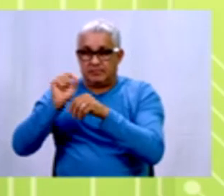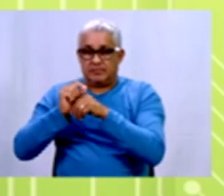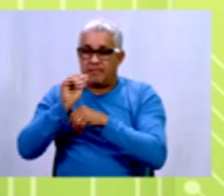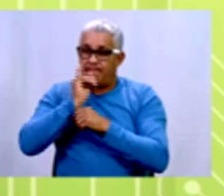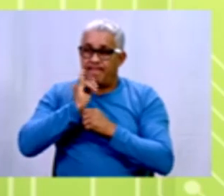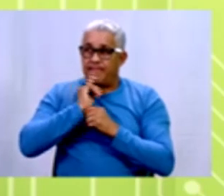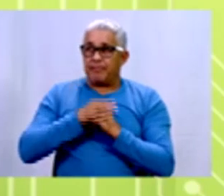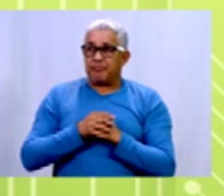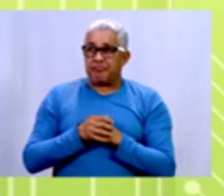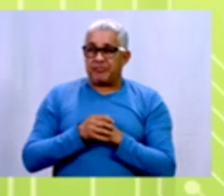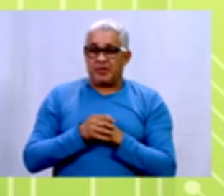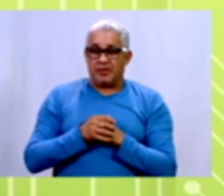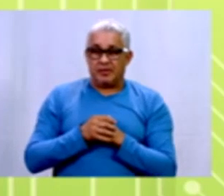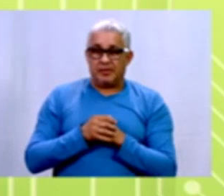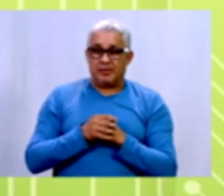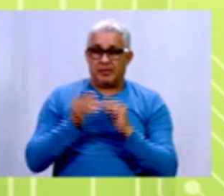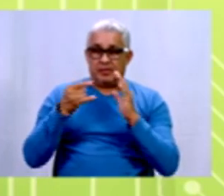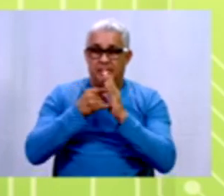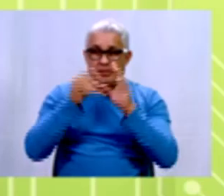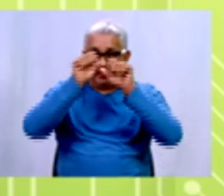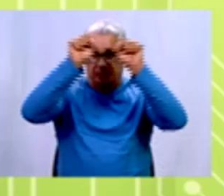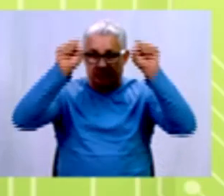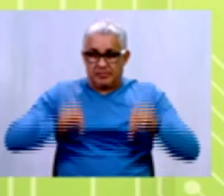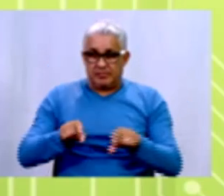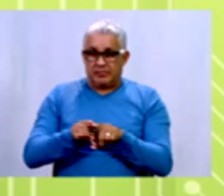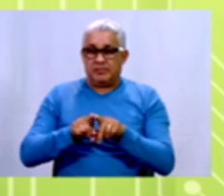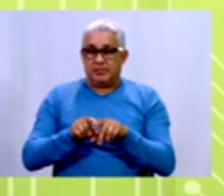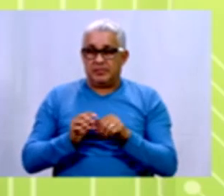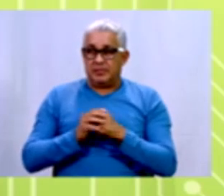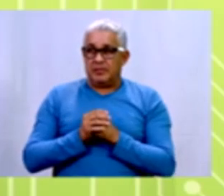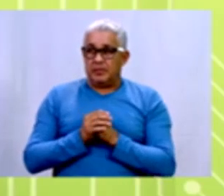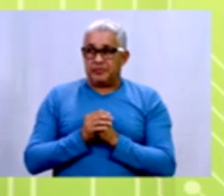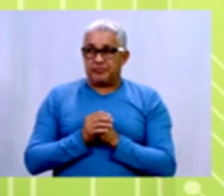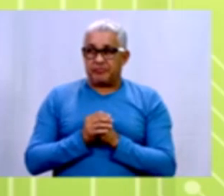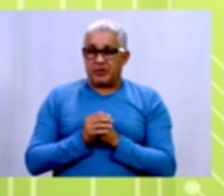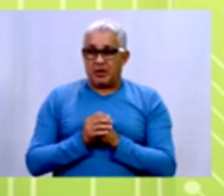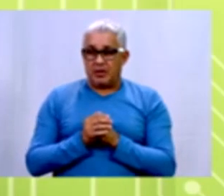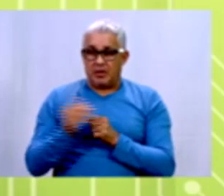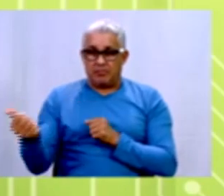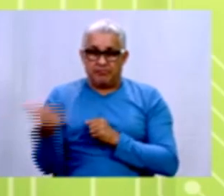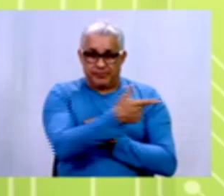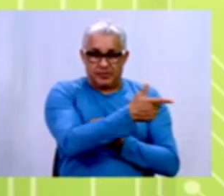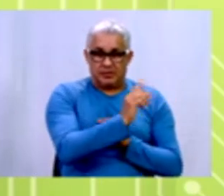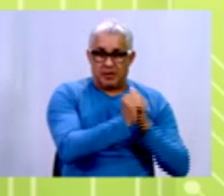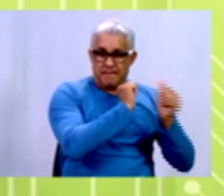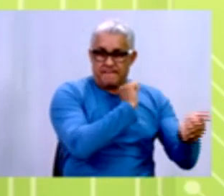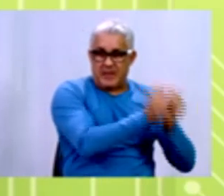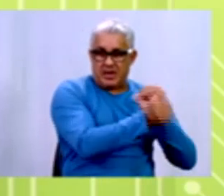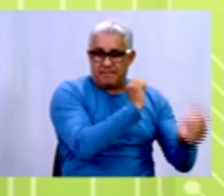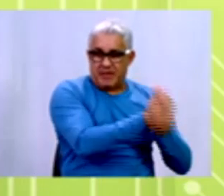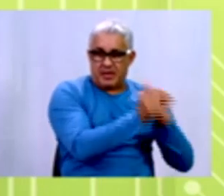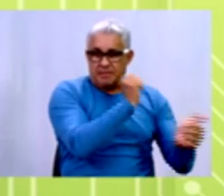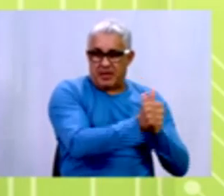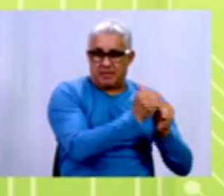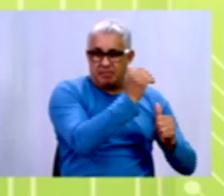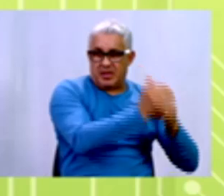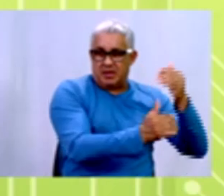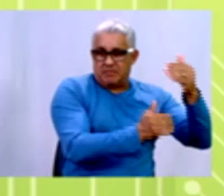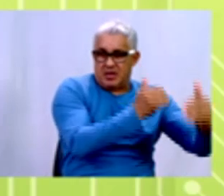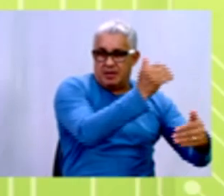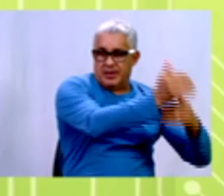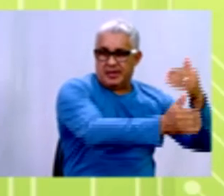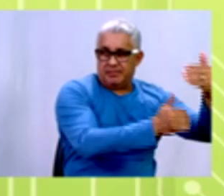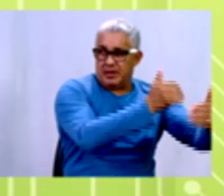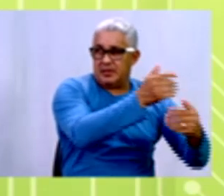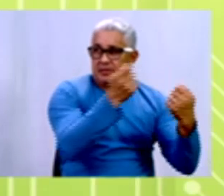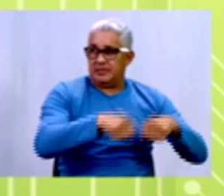exemplificando o desenvolvimento de sistemas, do que a corrida de revezamento, em que as fases teriam que ser